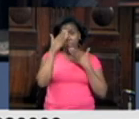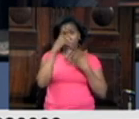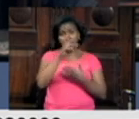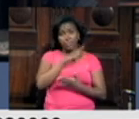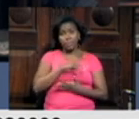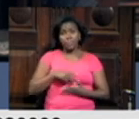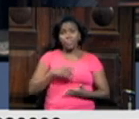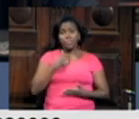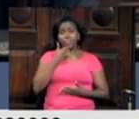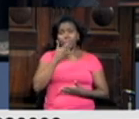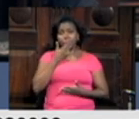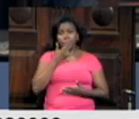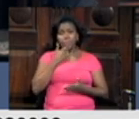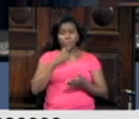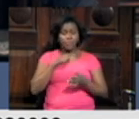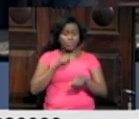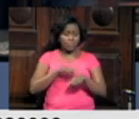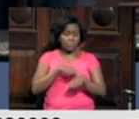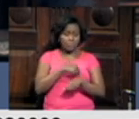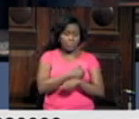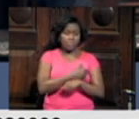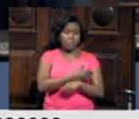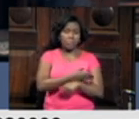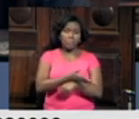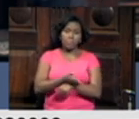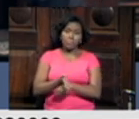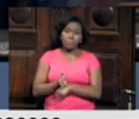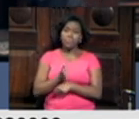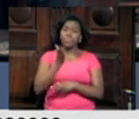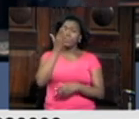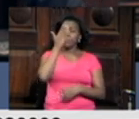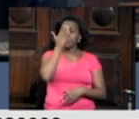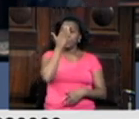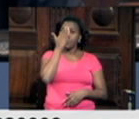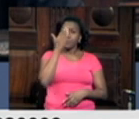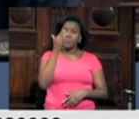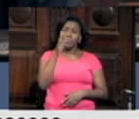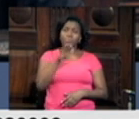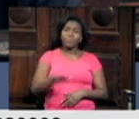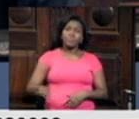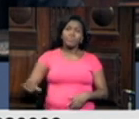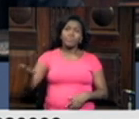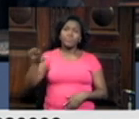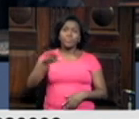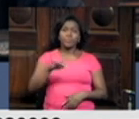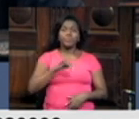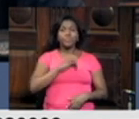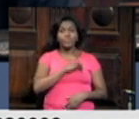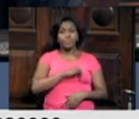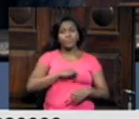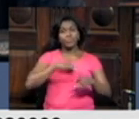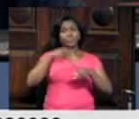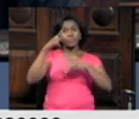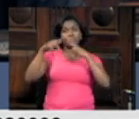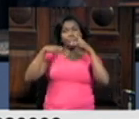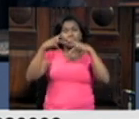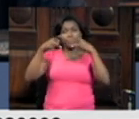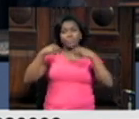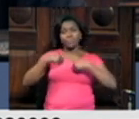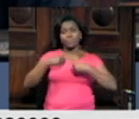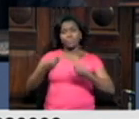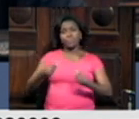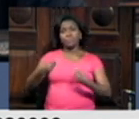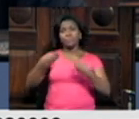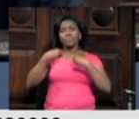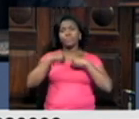desculpe ter estourado o tempo, e muito obrigado ao povo de Itaboraí pelo presente que me deu